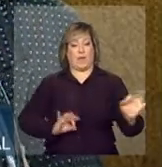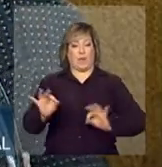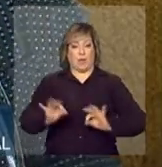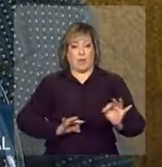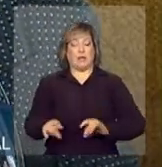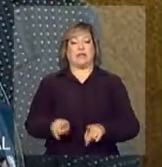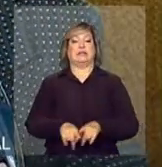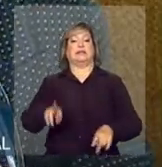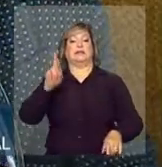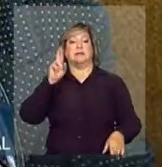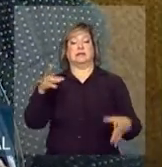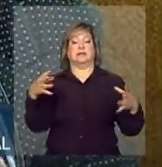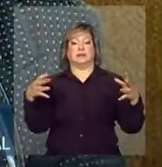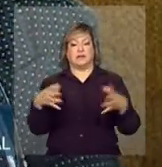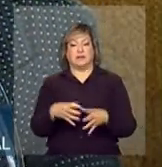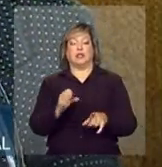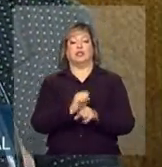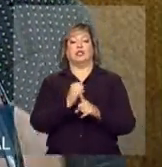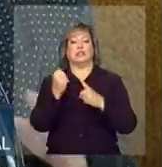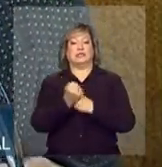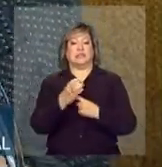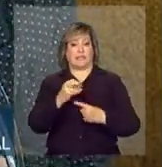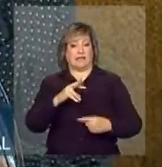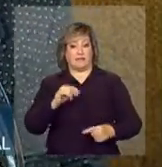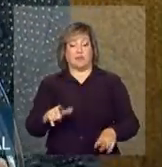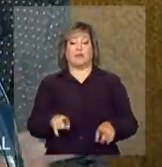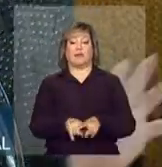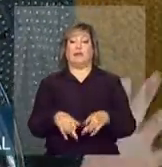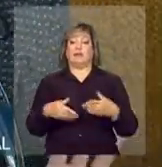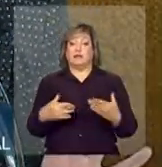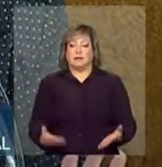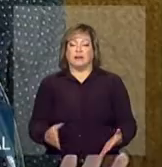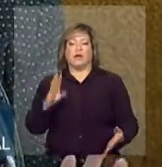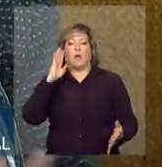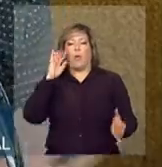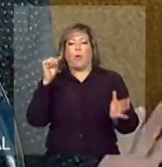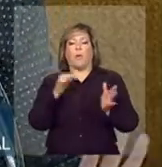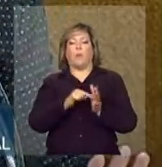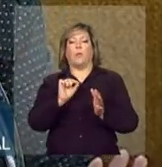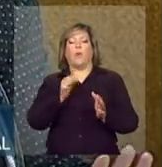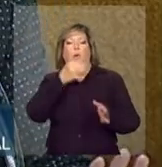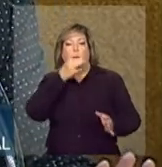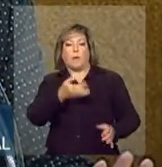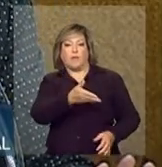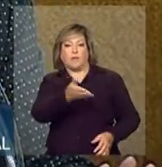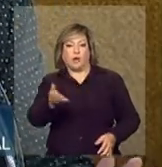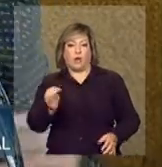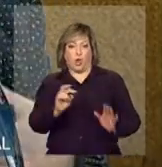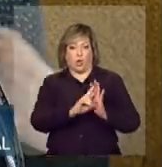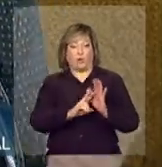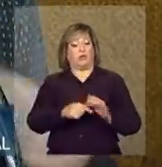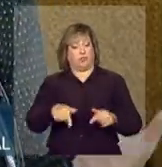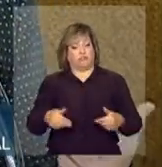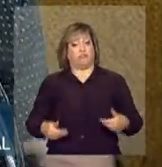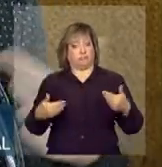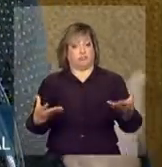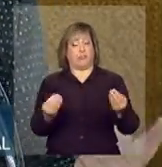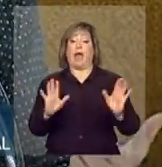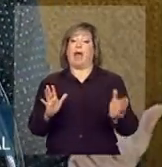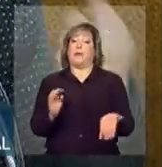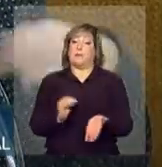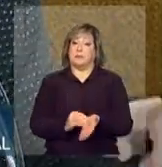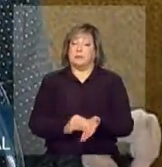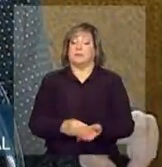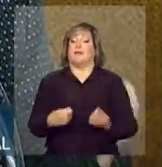organizam a representação da sociedade civil e, portanto, do ponto de vista normativo, talvez tenha sido o que a gente mais avançou. Agora, nós temos que dar conta